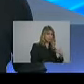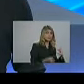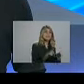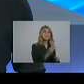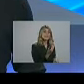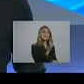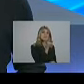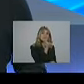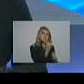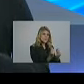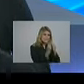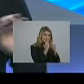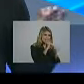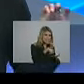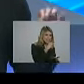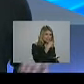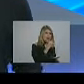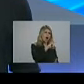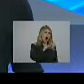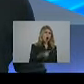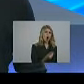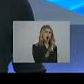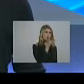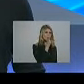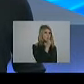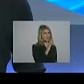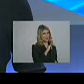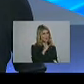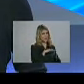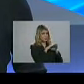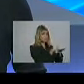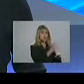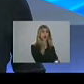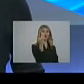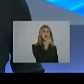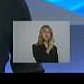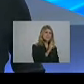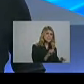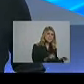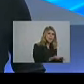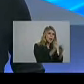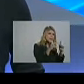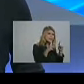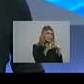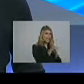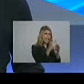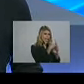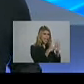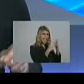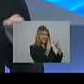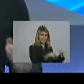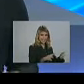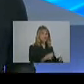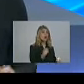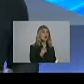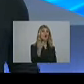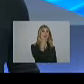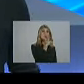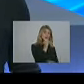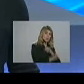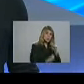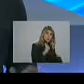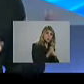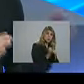essa oportunidade maravilhosa de falar aqui. Eu quebrei o cartel e vou continuar quebrando os cartéis. Há décadas, a